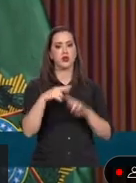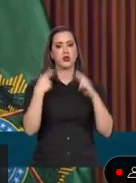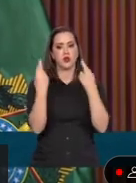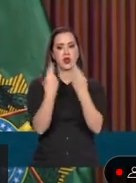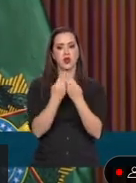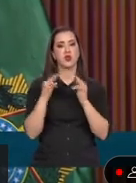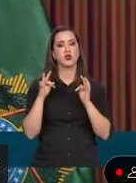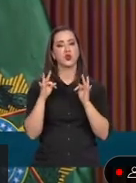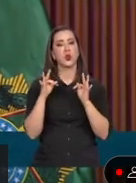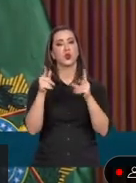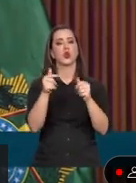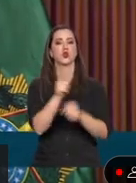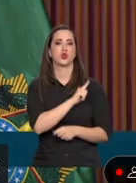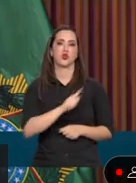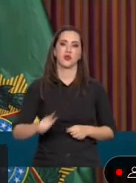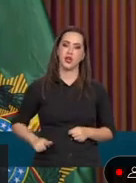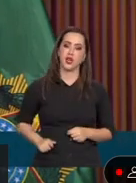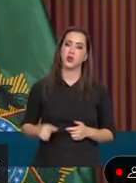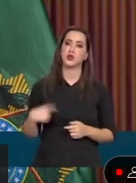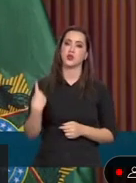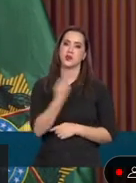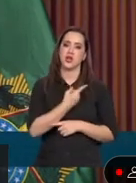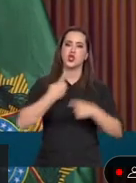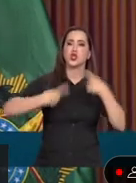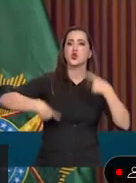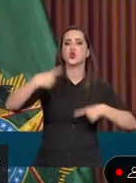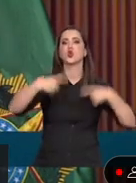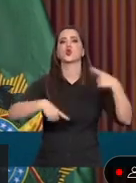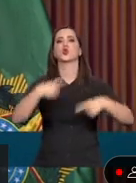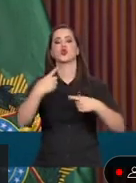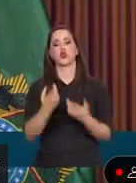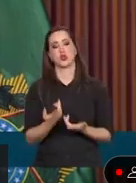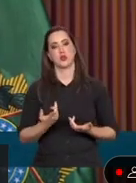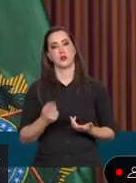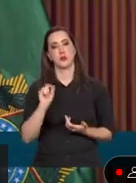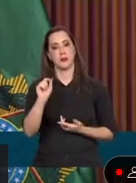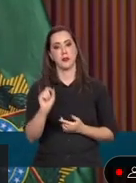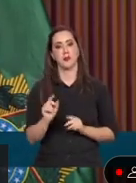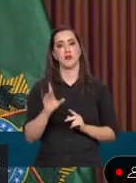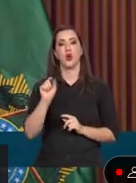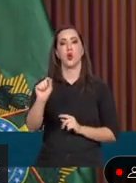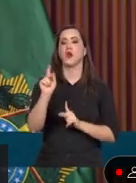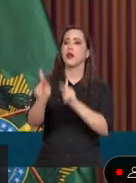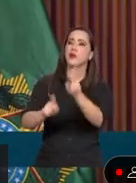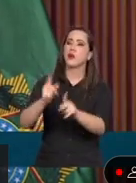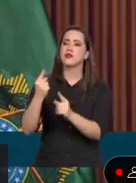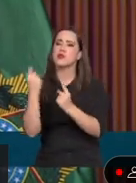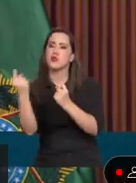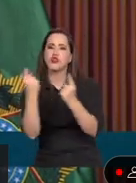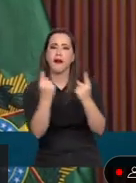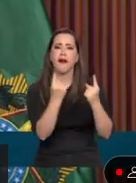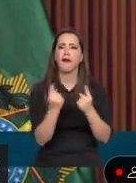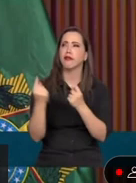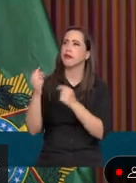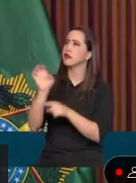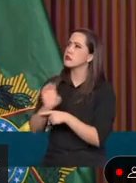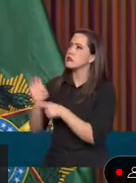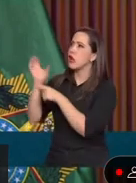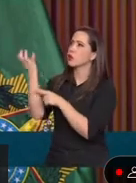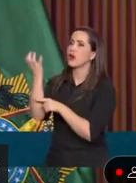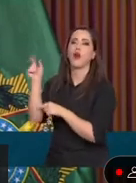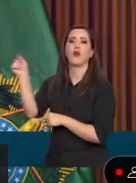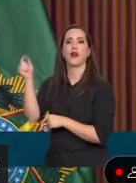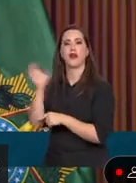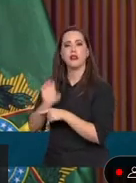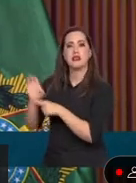reunião com todos os governadores para a gente discutir os interesses do povo de cada estado. E eu não